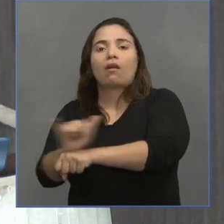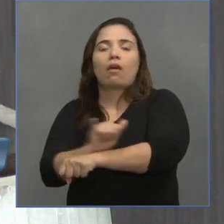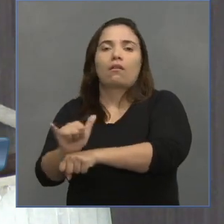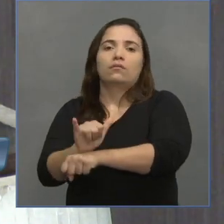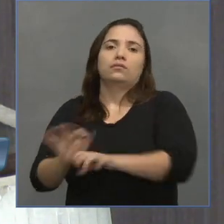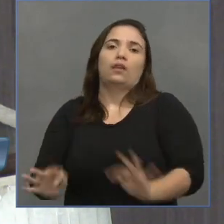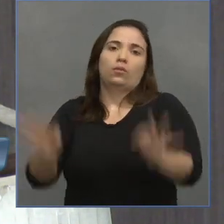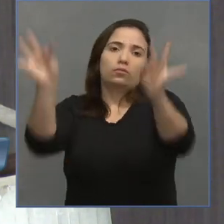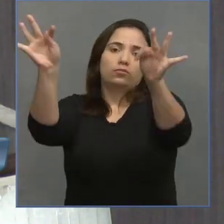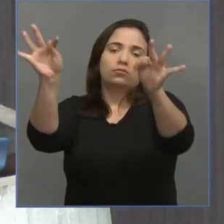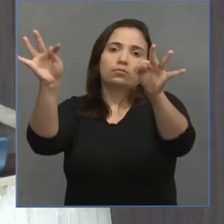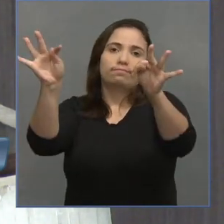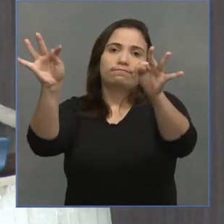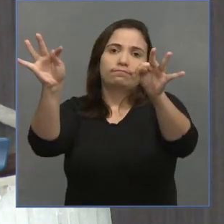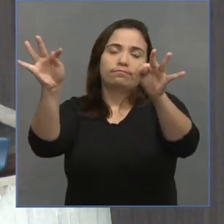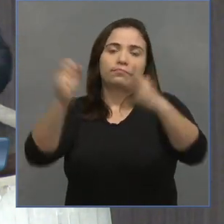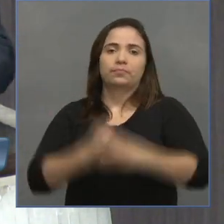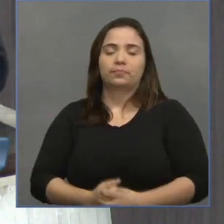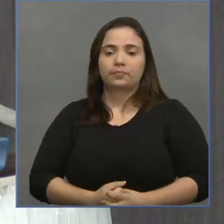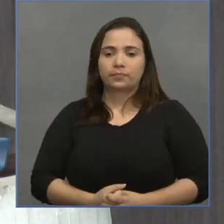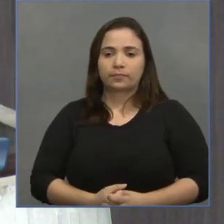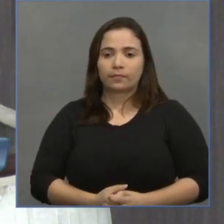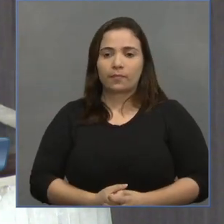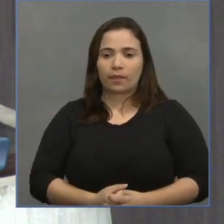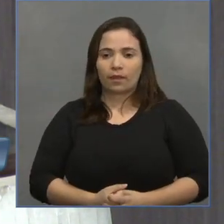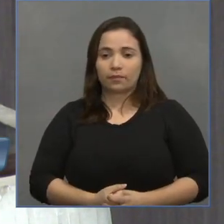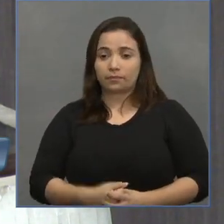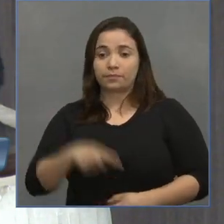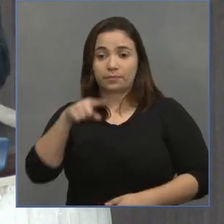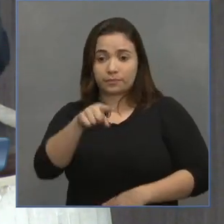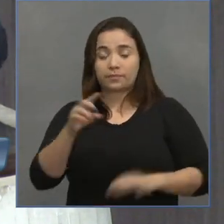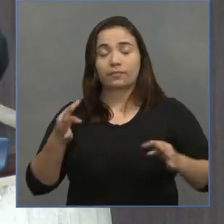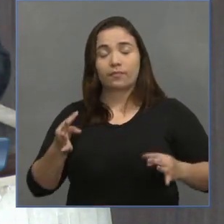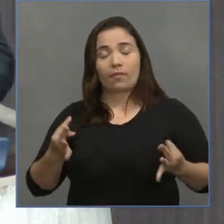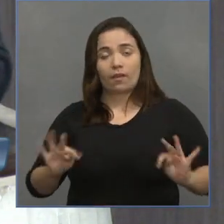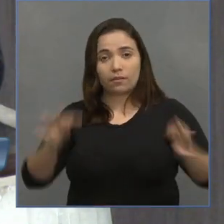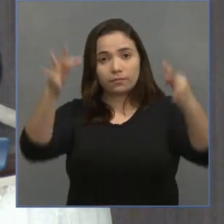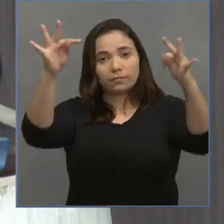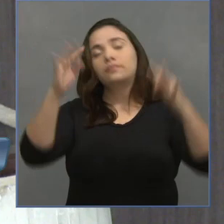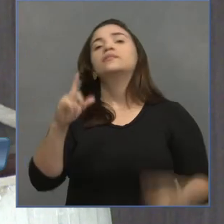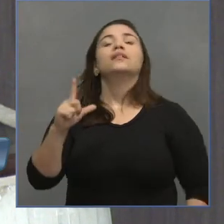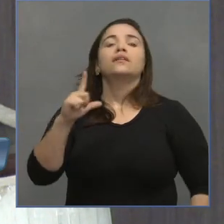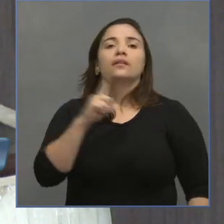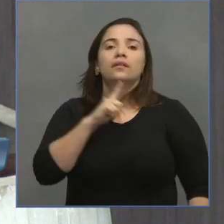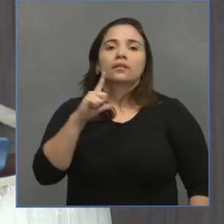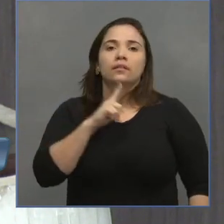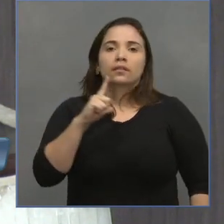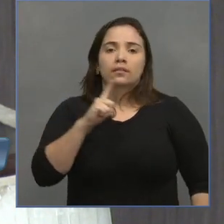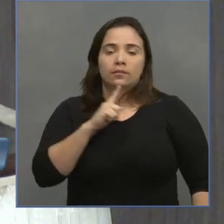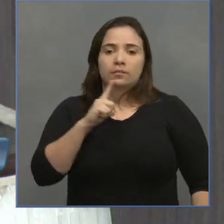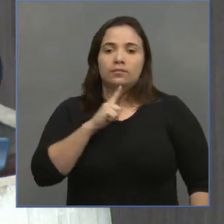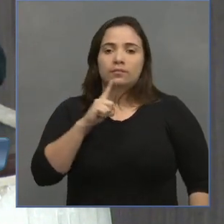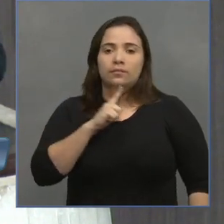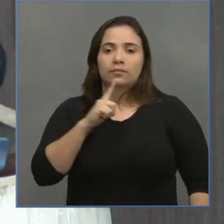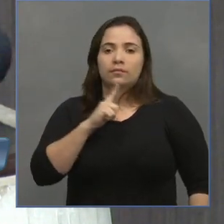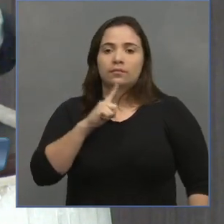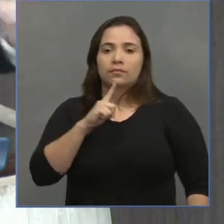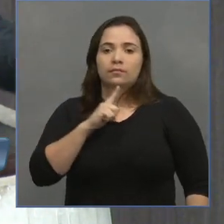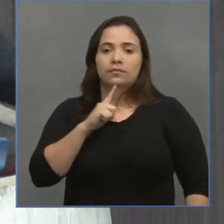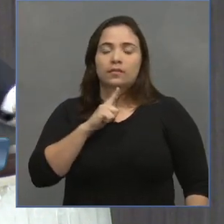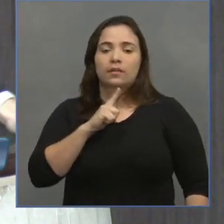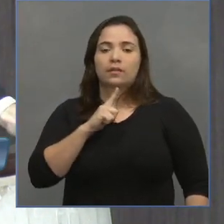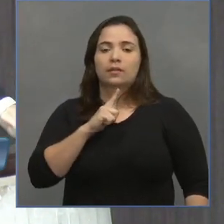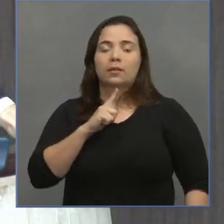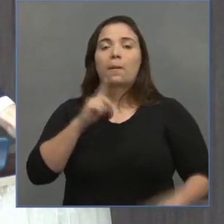seca. Dentre estas tecnologias, dentre esses saberes, alguns princípios devem